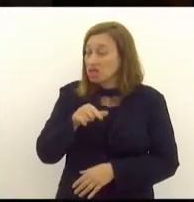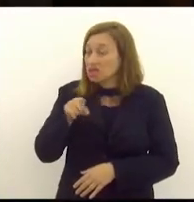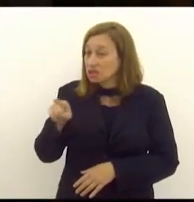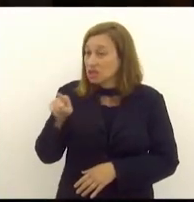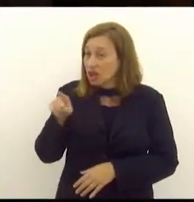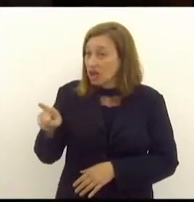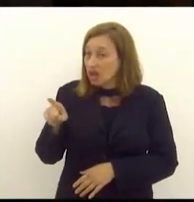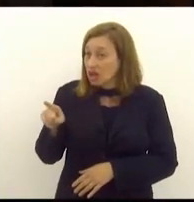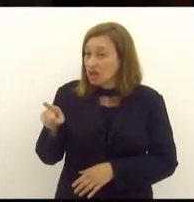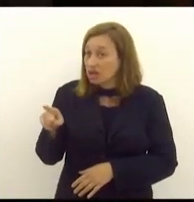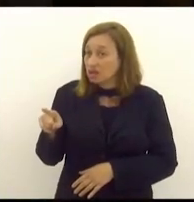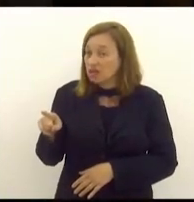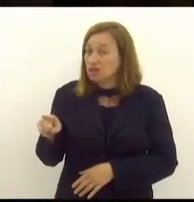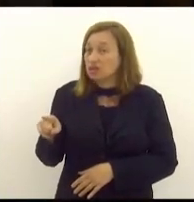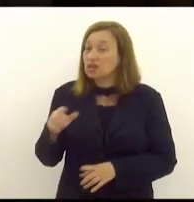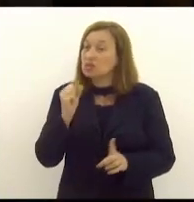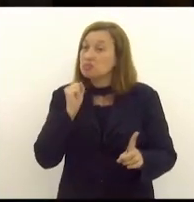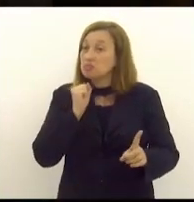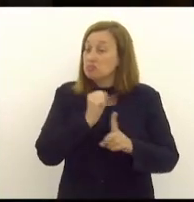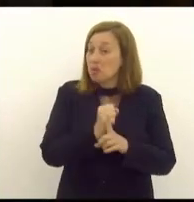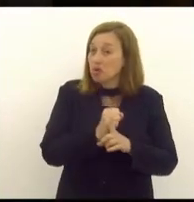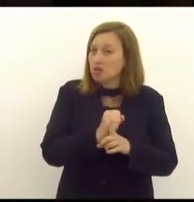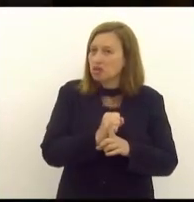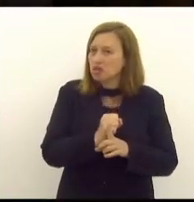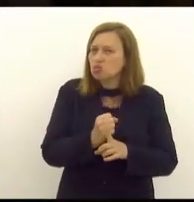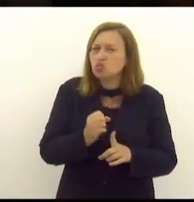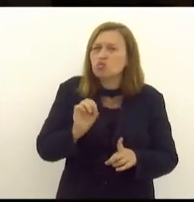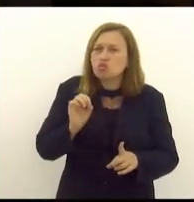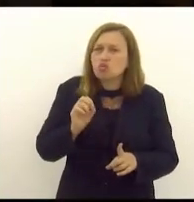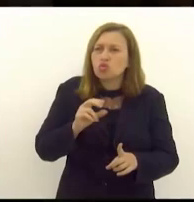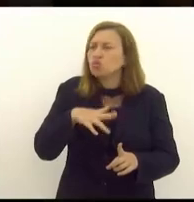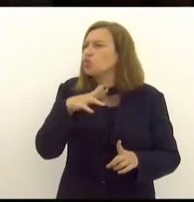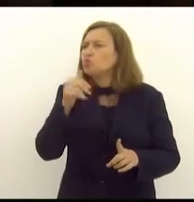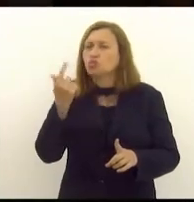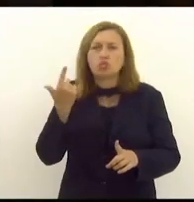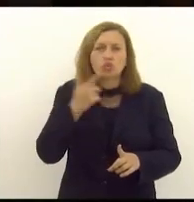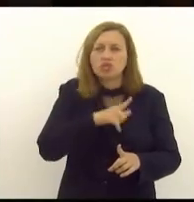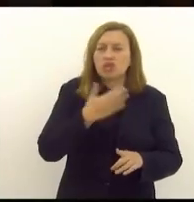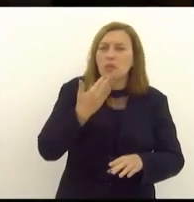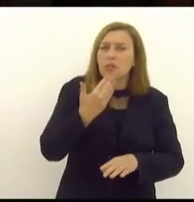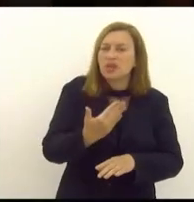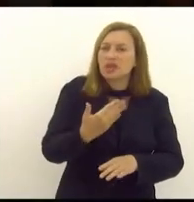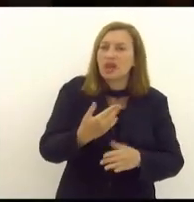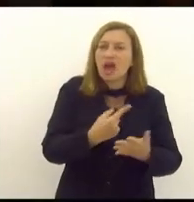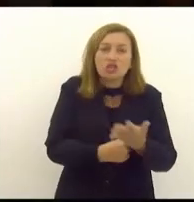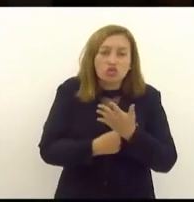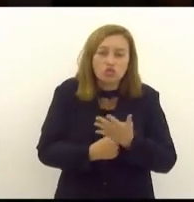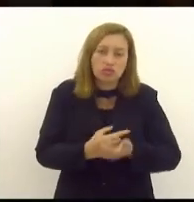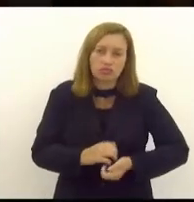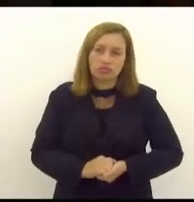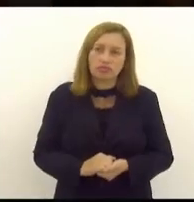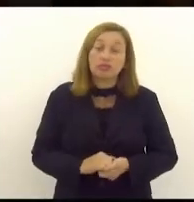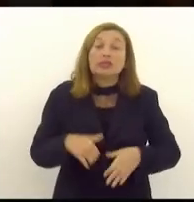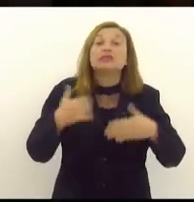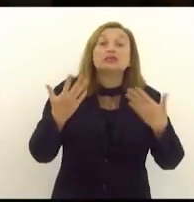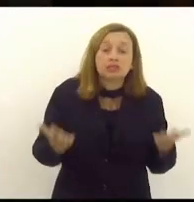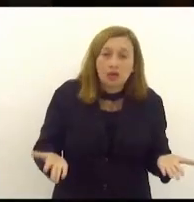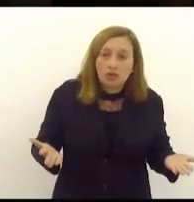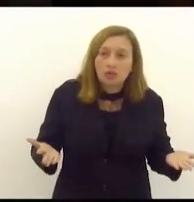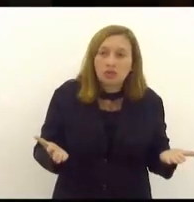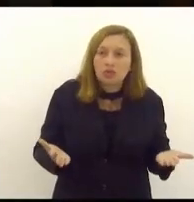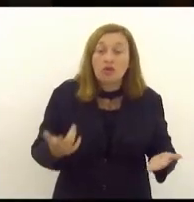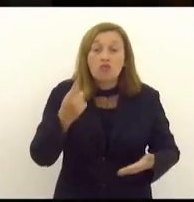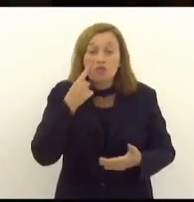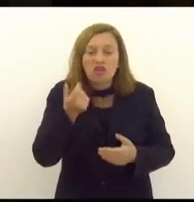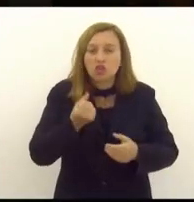lá na ponta e que ela foi assassinada ela sequer conseguiu pedir ajuda Então olha